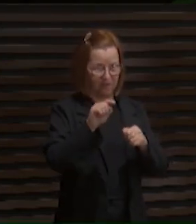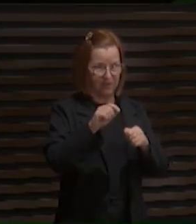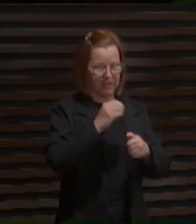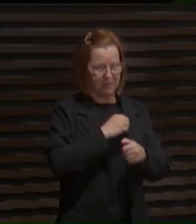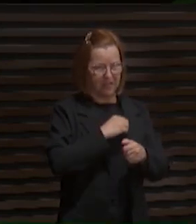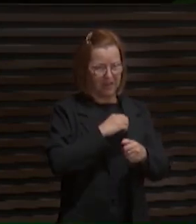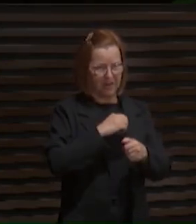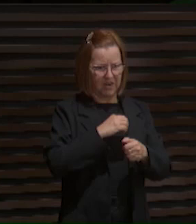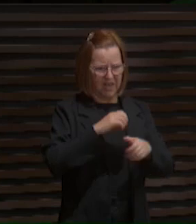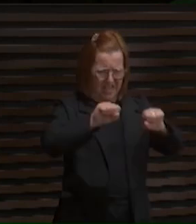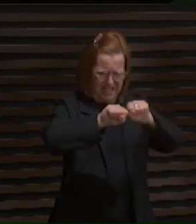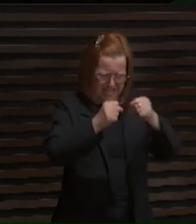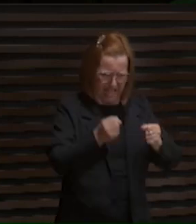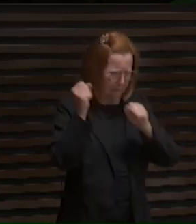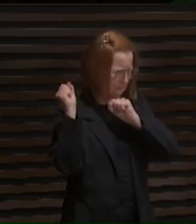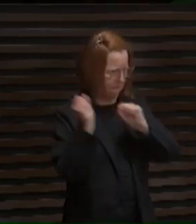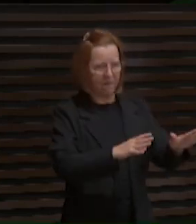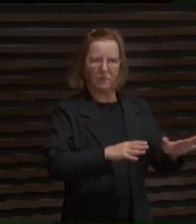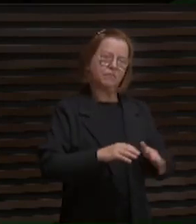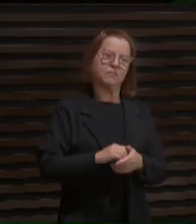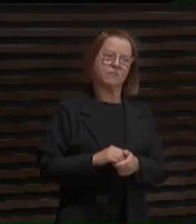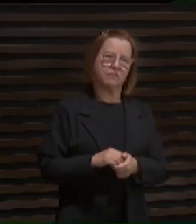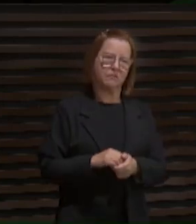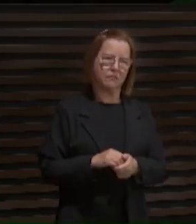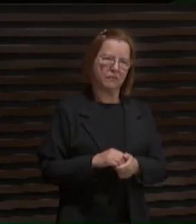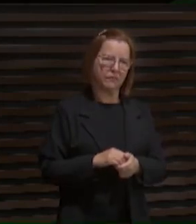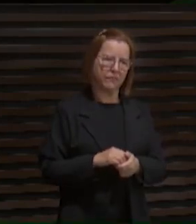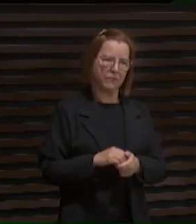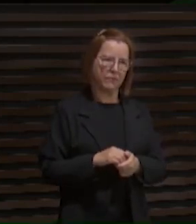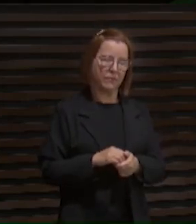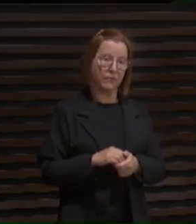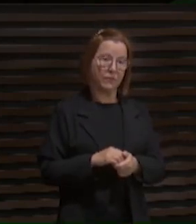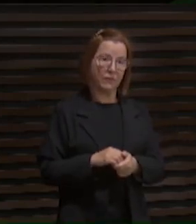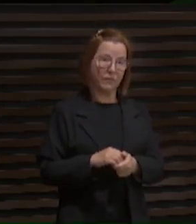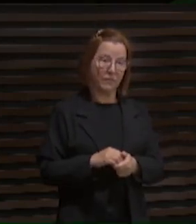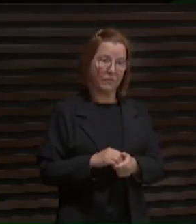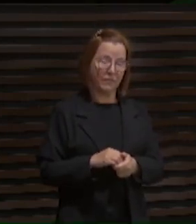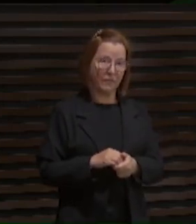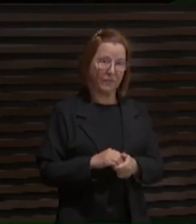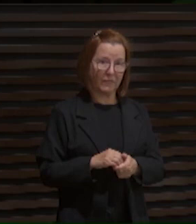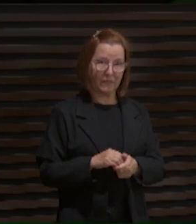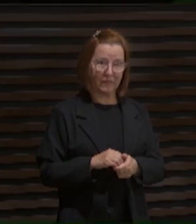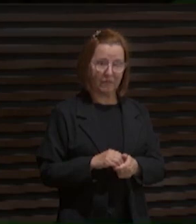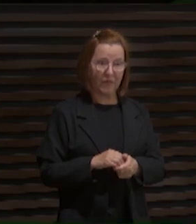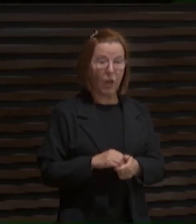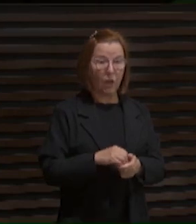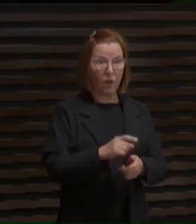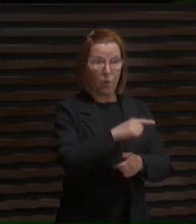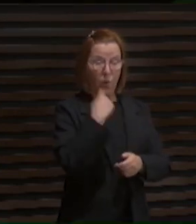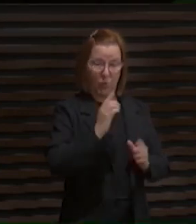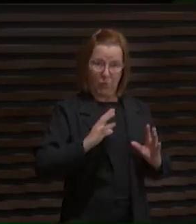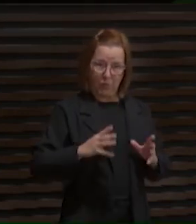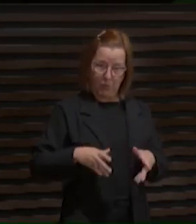Qual é a seriedade que nós temos lidado com o pecado, meus irmãos? Steven Lawson, citando ele mais uma vez, ele fala que o nosso corpo